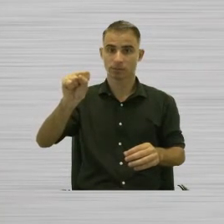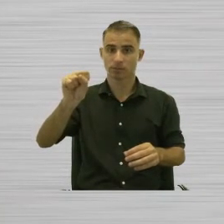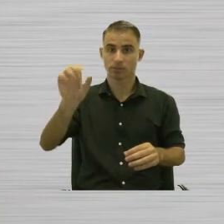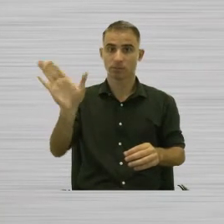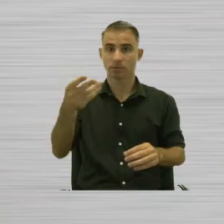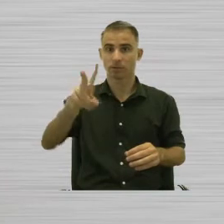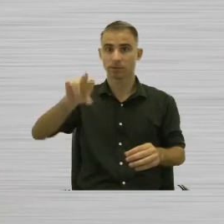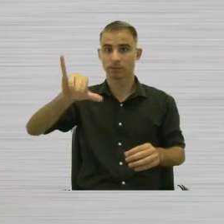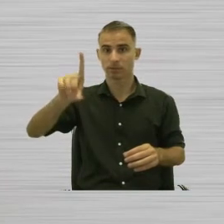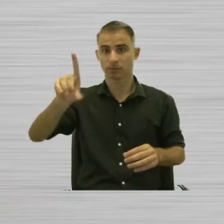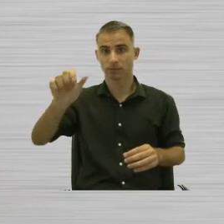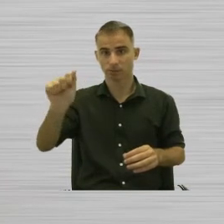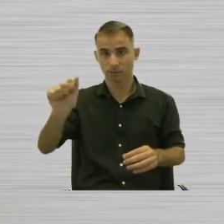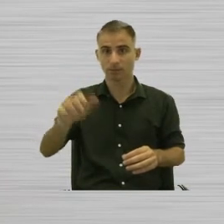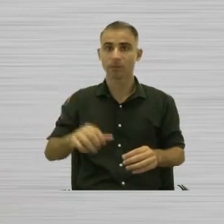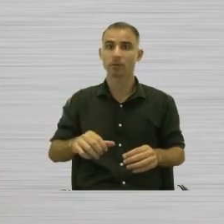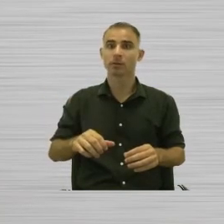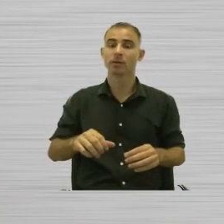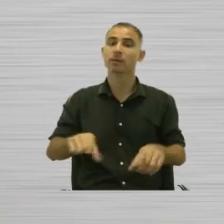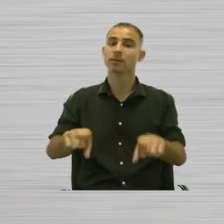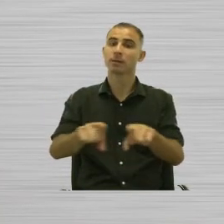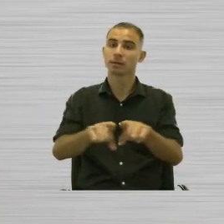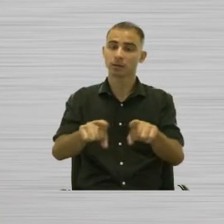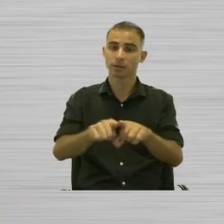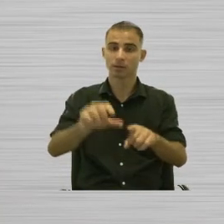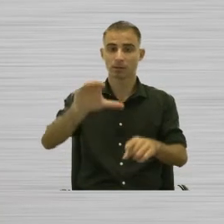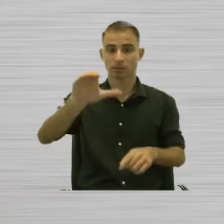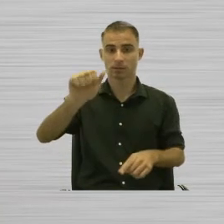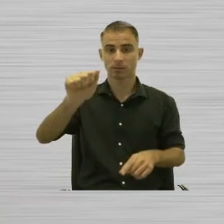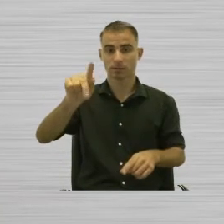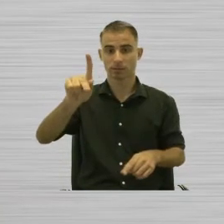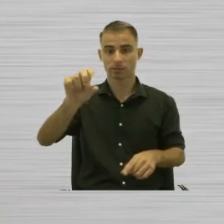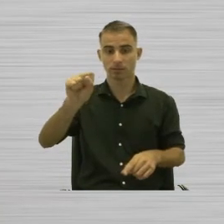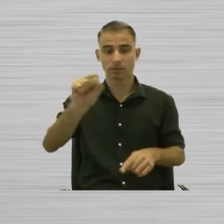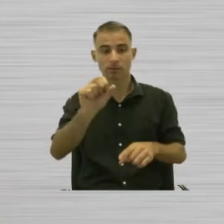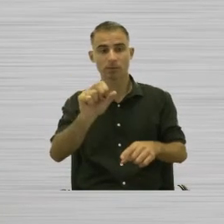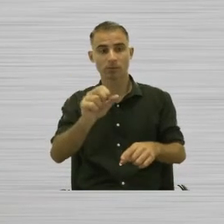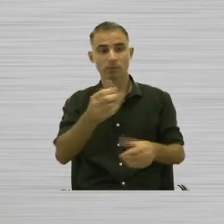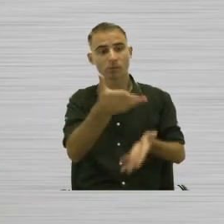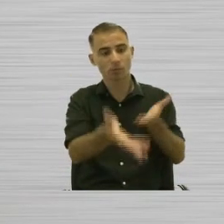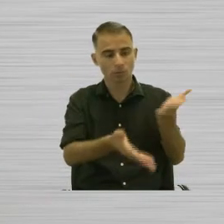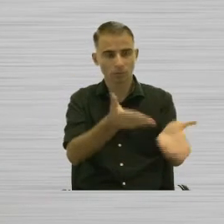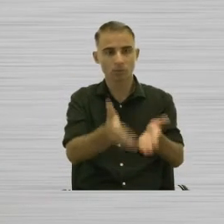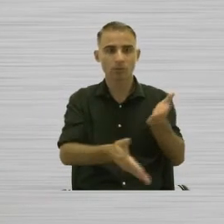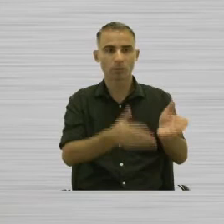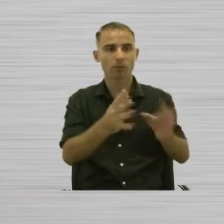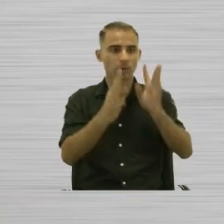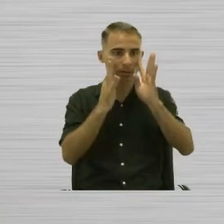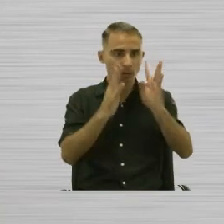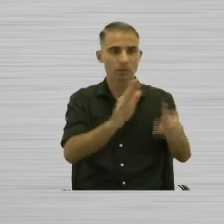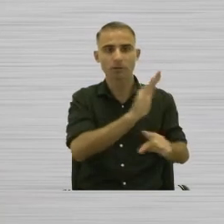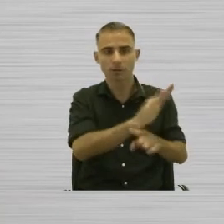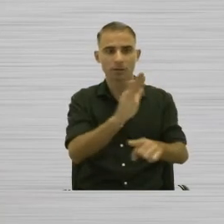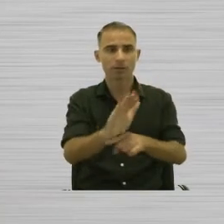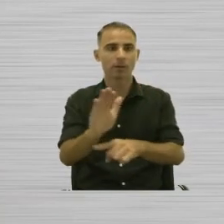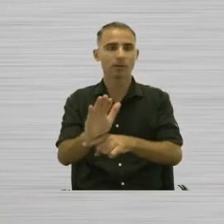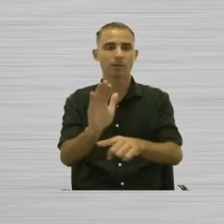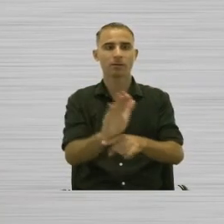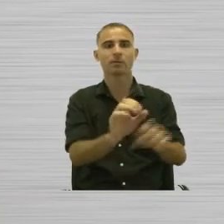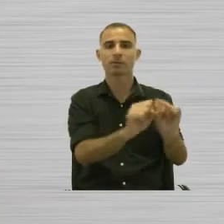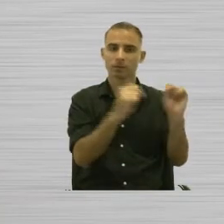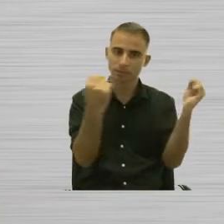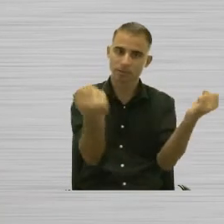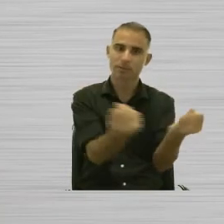atividades sociais do CAPS. Uma atividade muito interessante, quem já foi no Hortolendo, eu já fui algumas vezes,